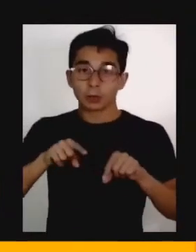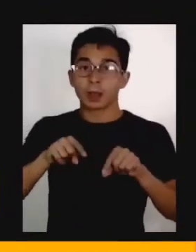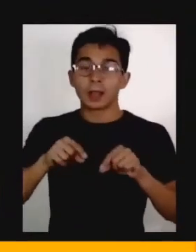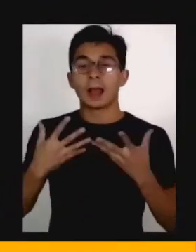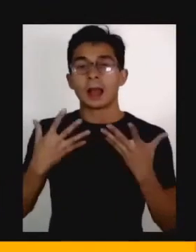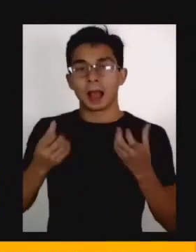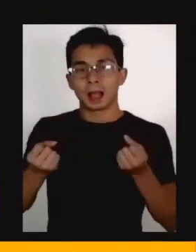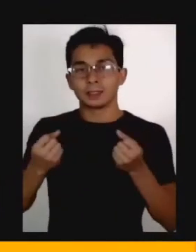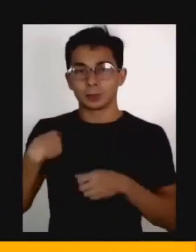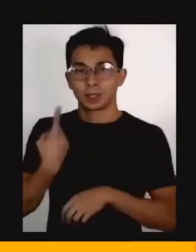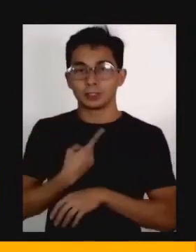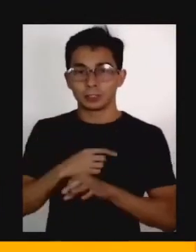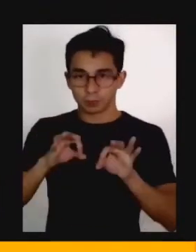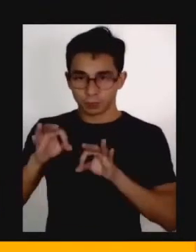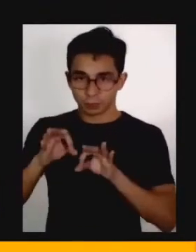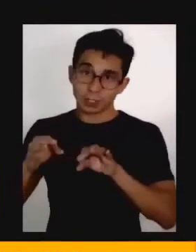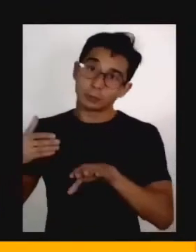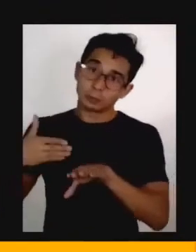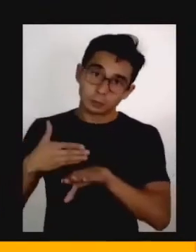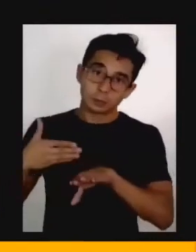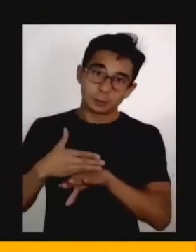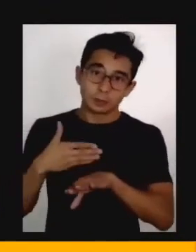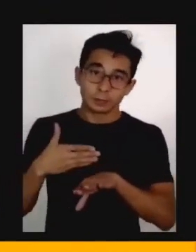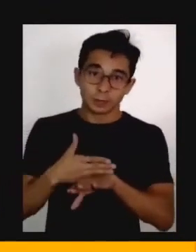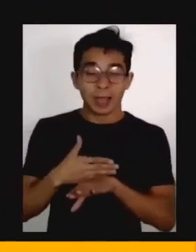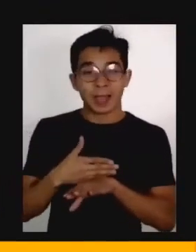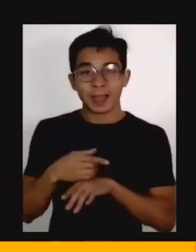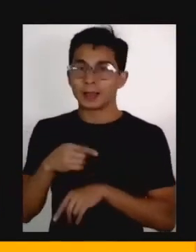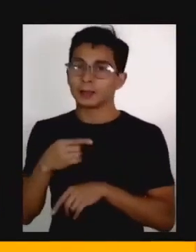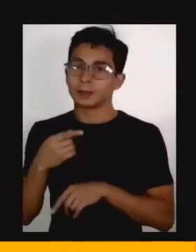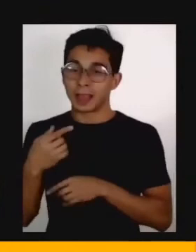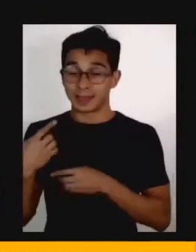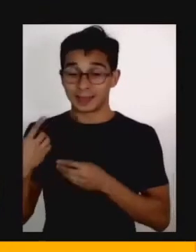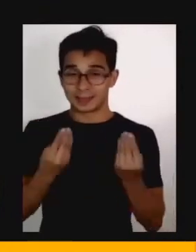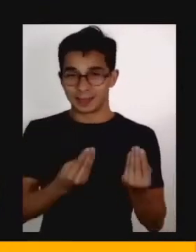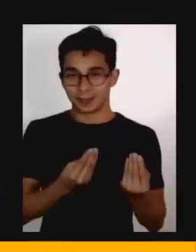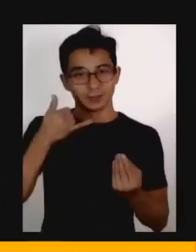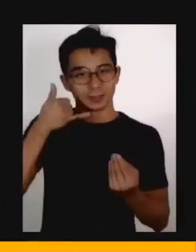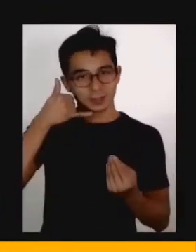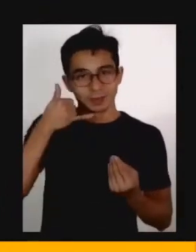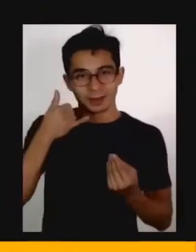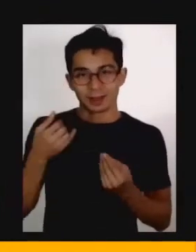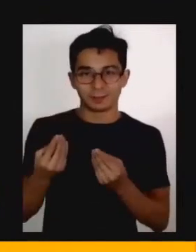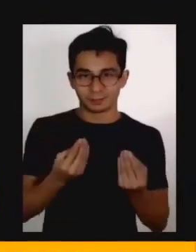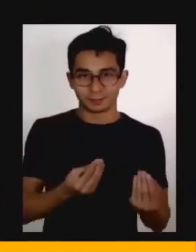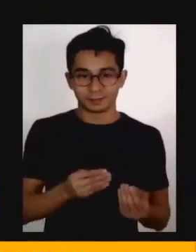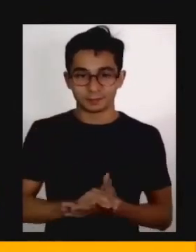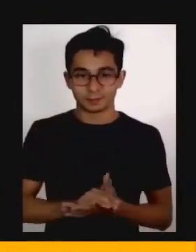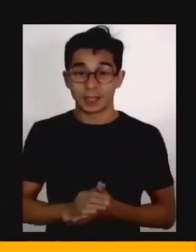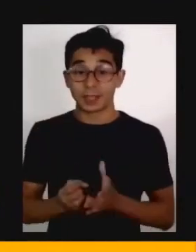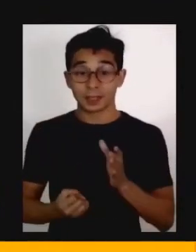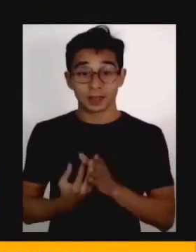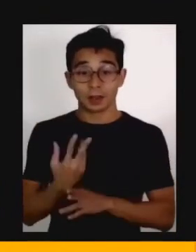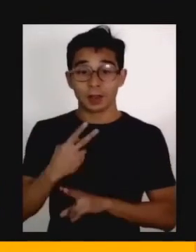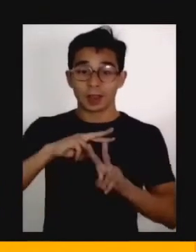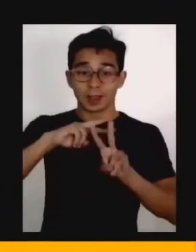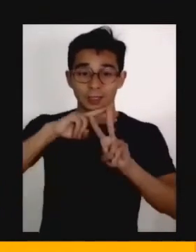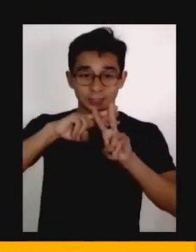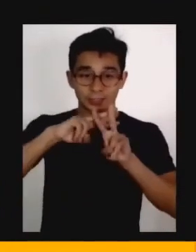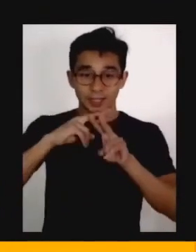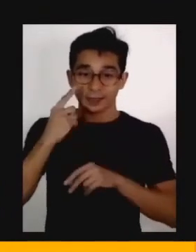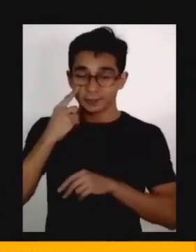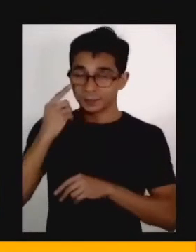ainda mais, nós criamos uma hashtag, que é essa que está aqui em cima, Galaxy Z Flip Style, onde para participar